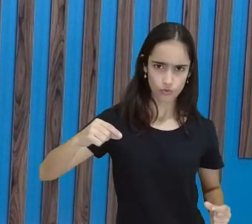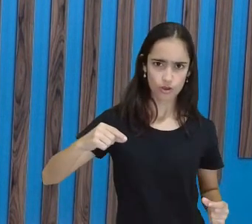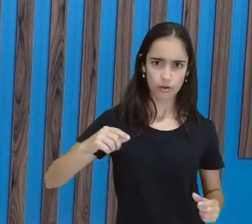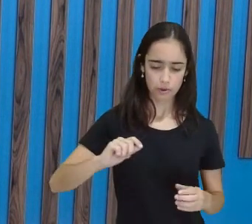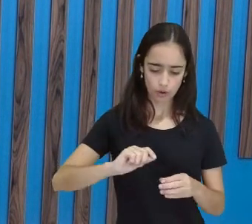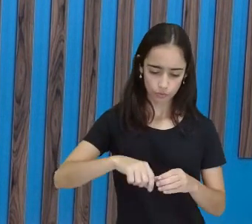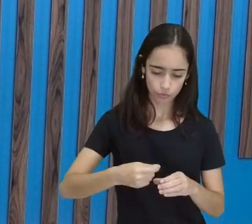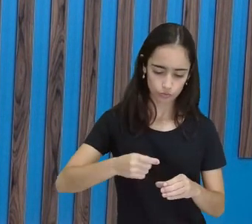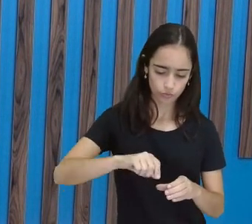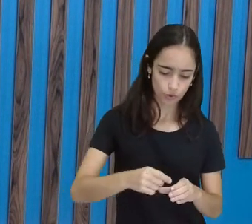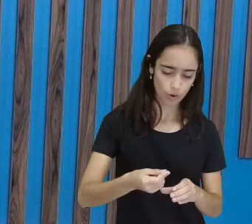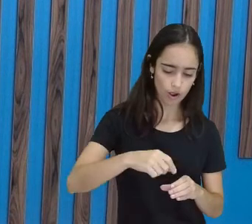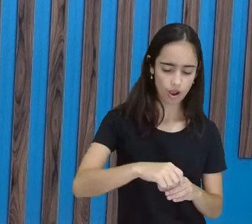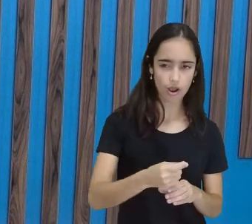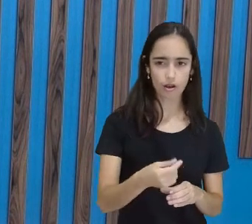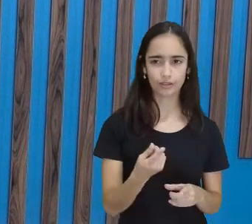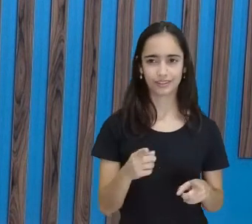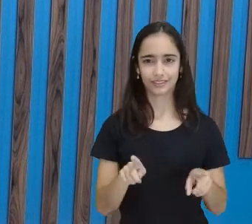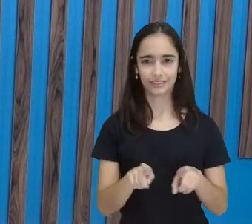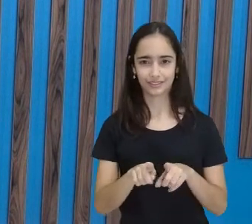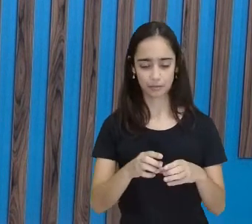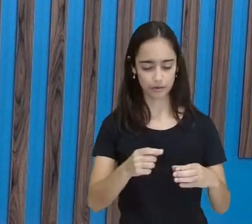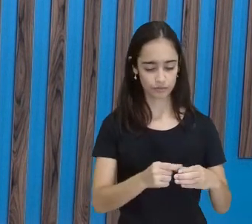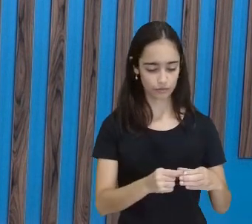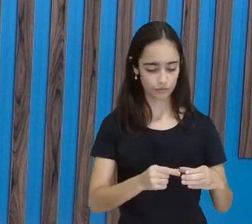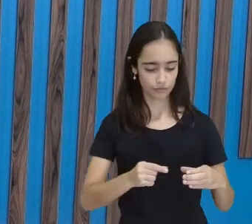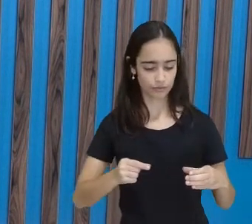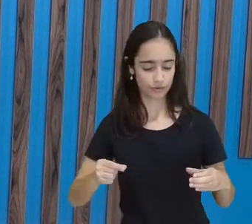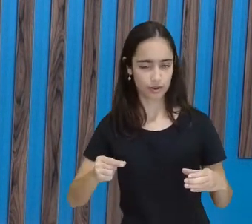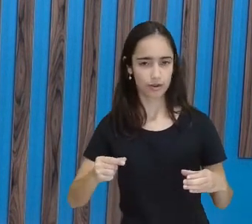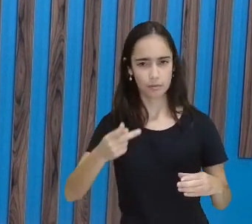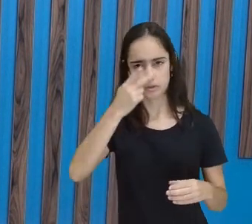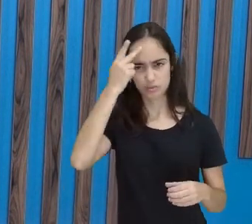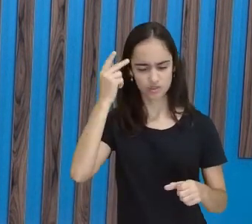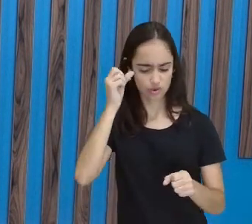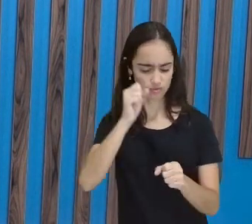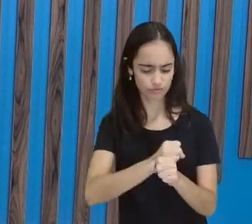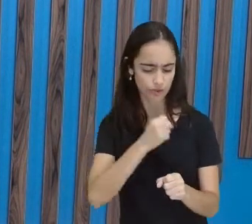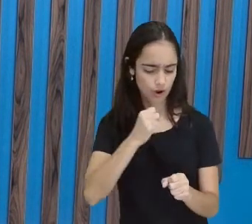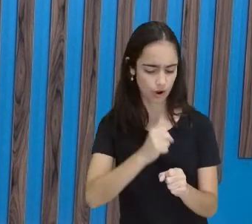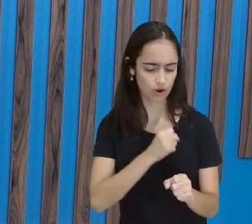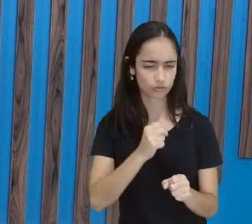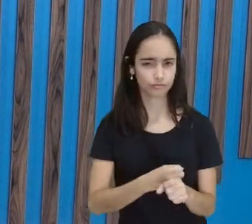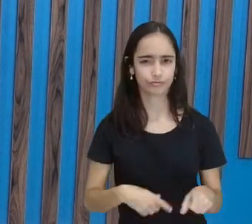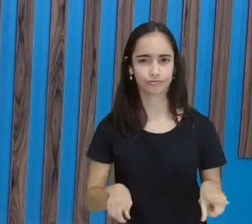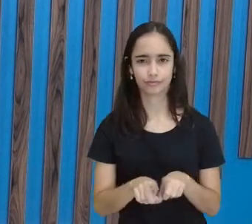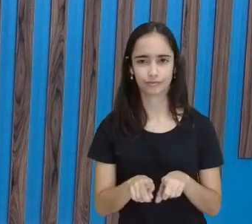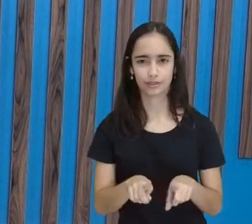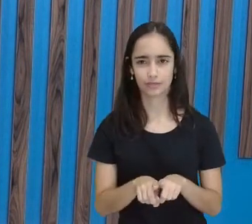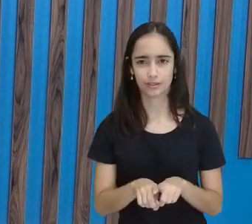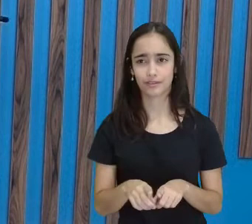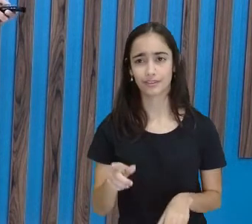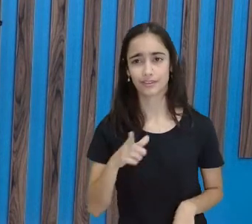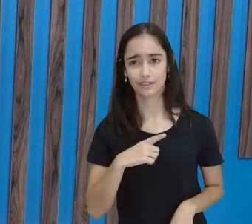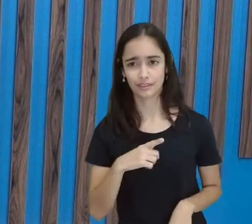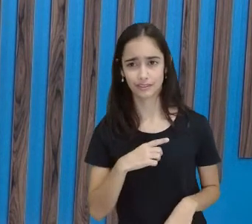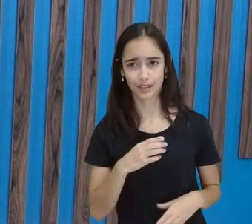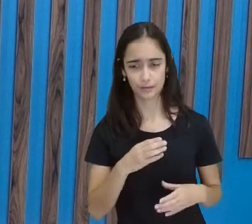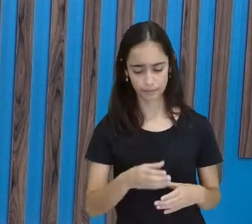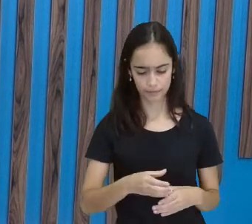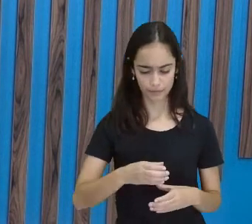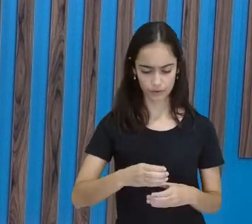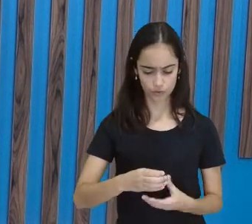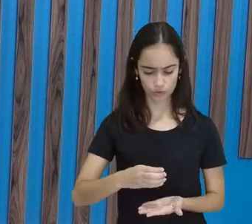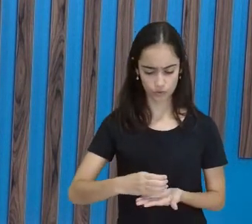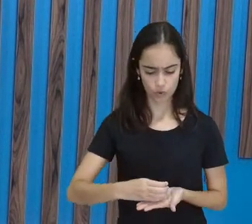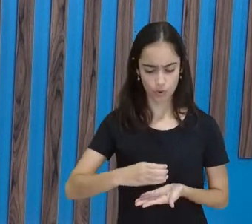trena também pelo pessoal da construção, tá certo? Nós temos também copos, xícaras e colheres, por que não?